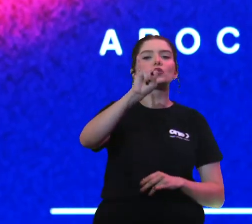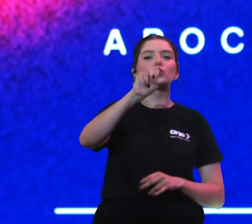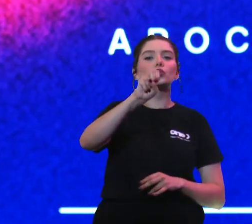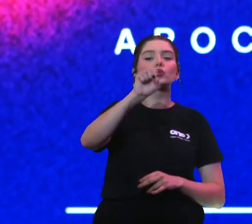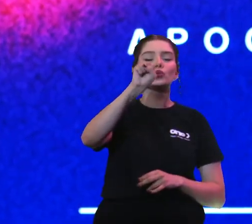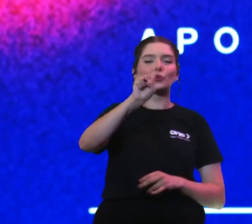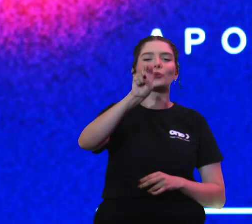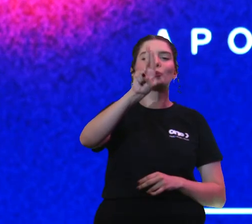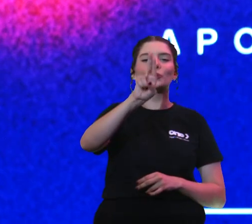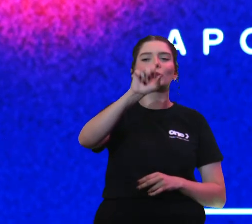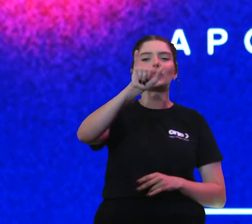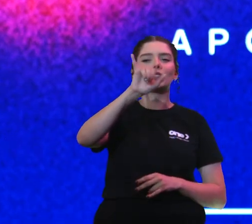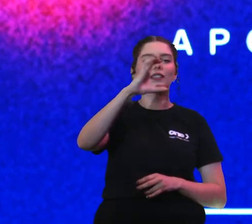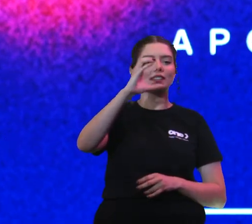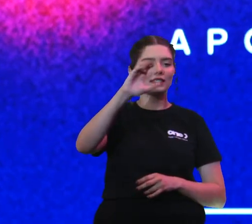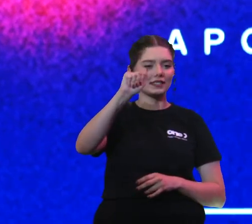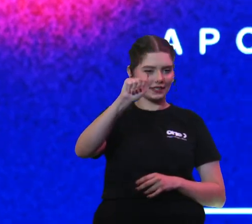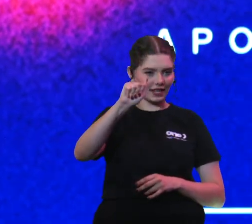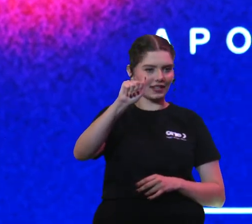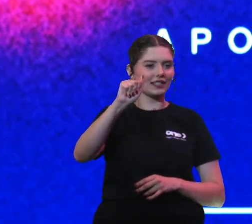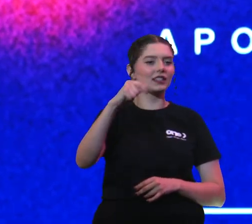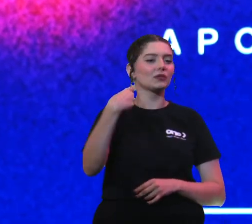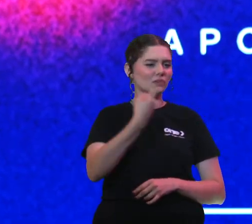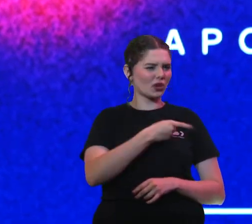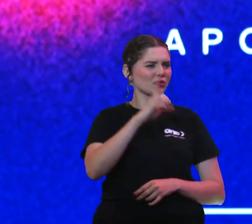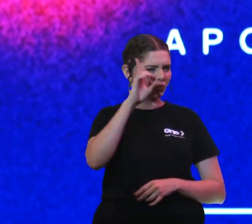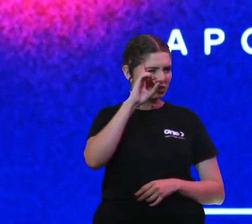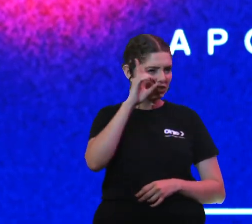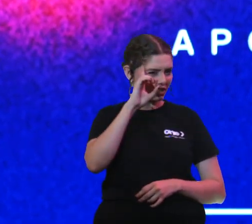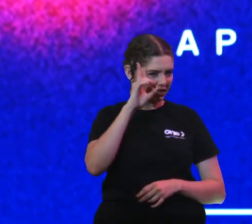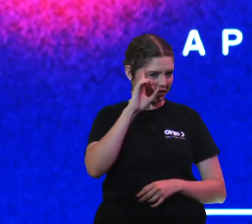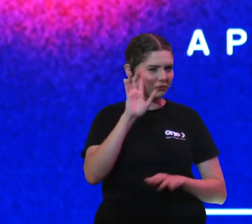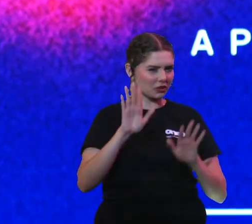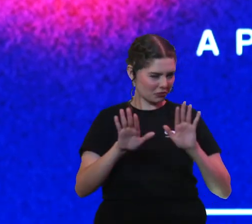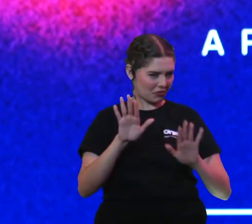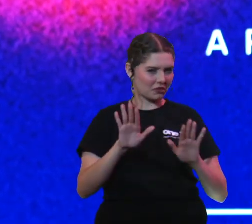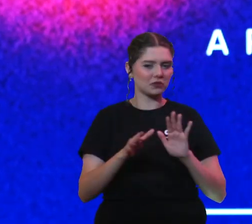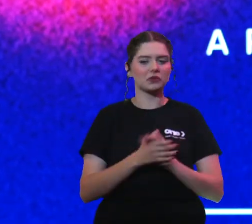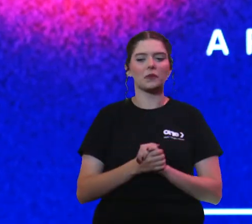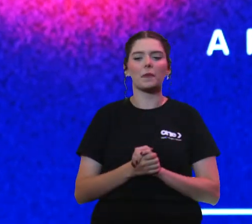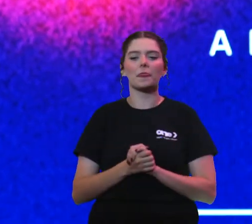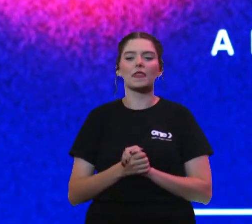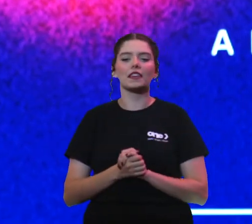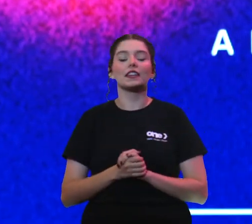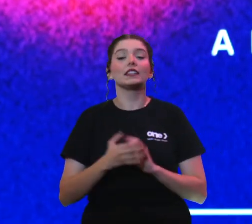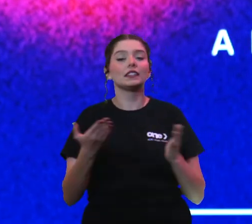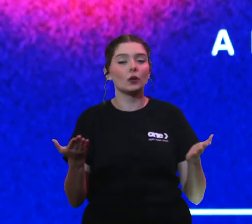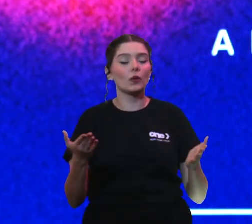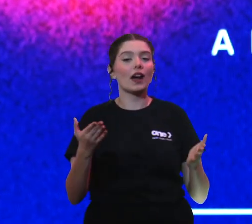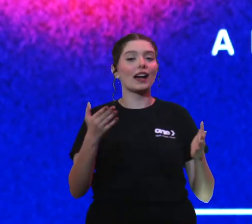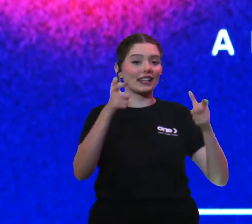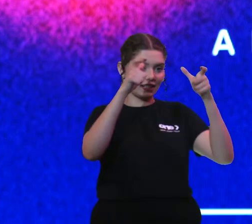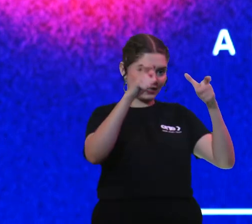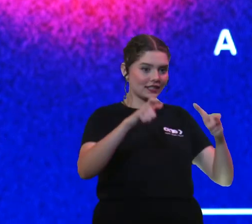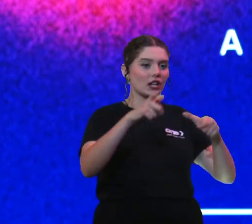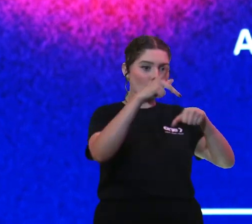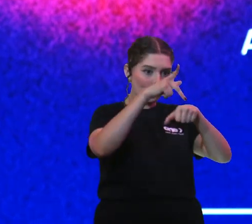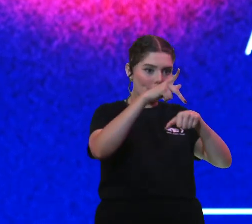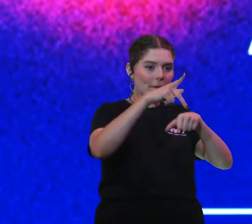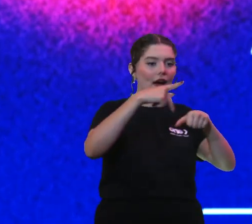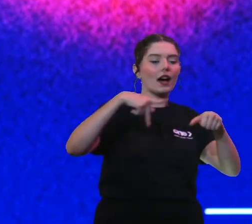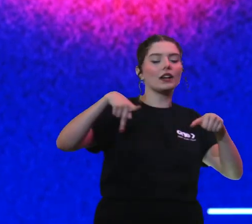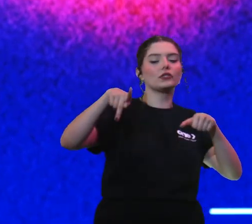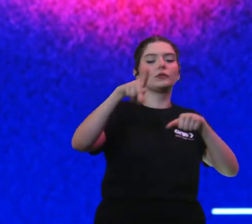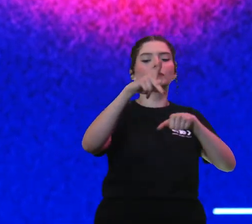criado alguns aquedutos que traziam água de longe. De um lado, traziam água de Herápolis, uma região com